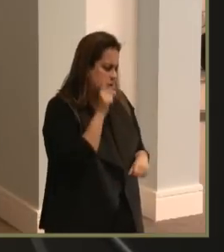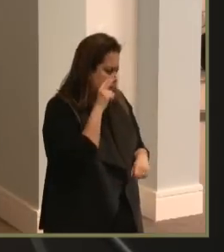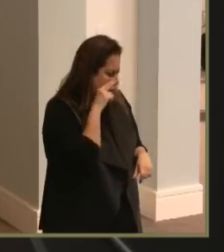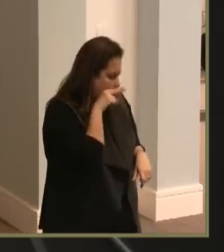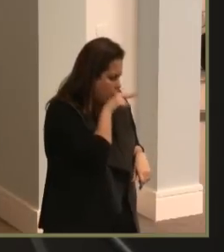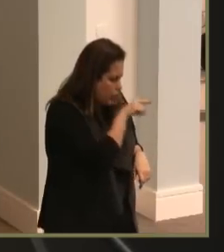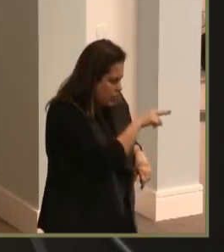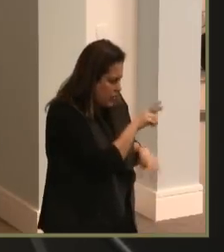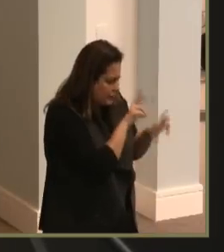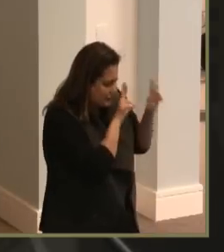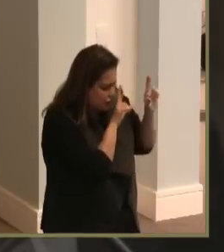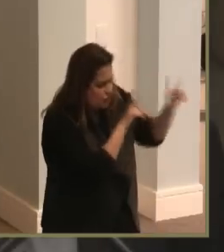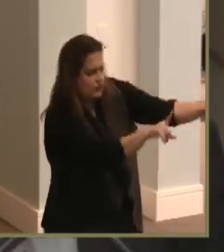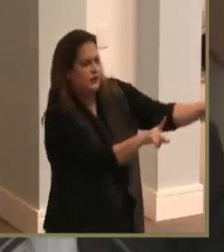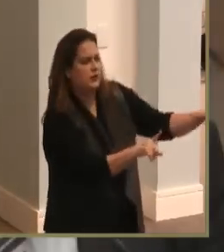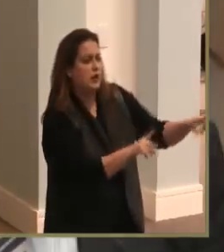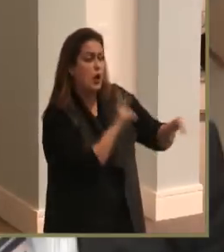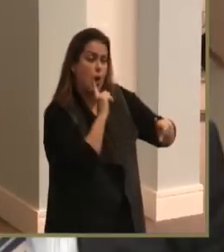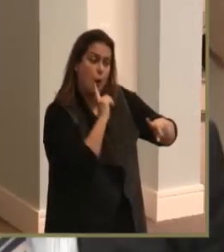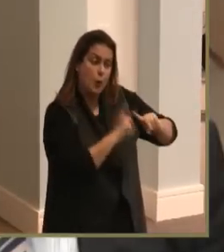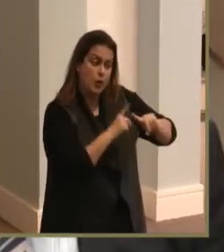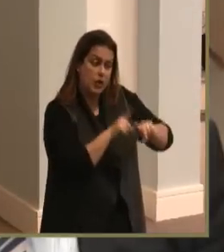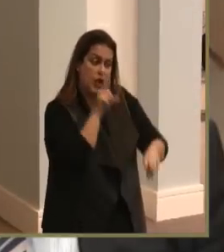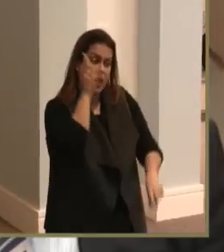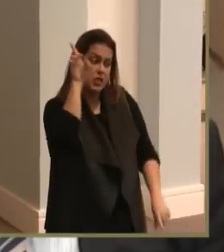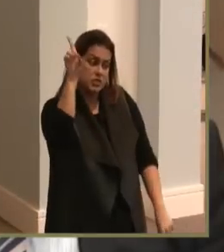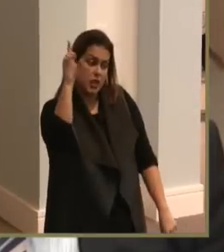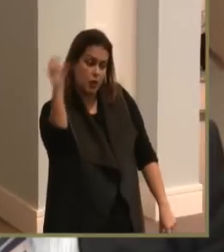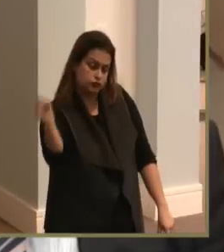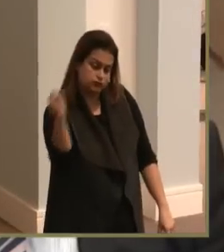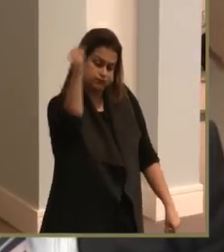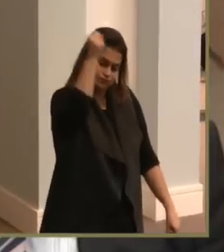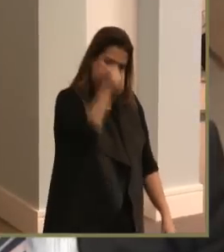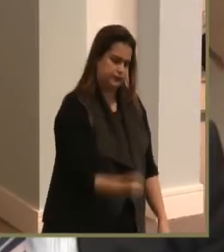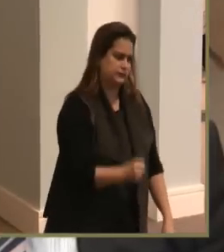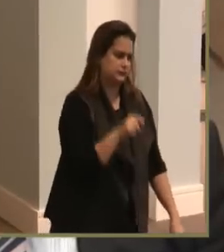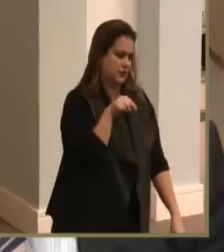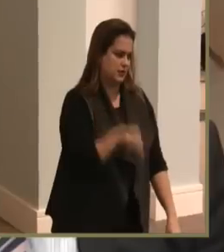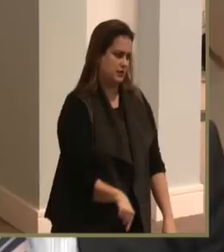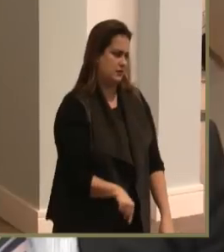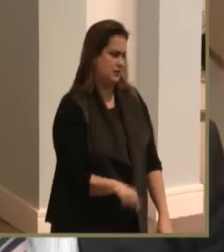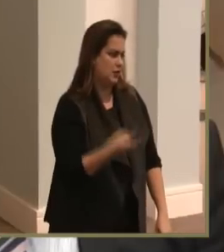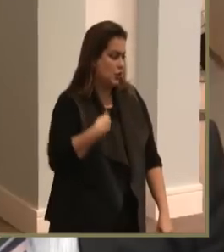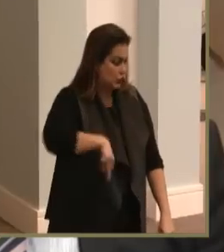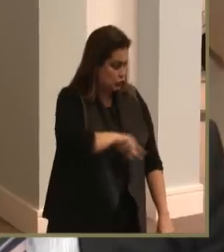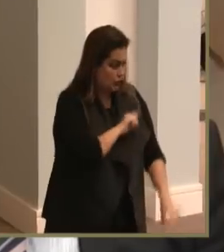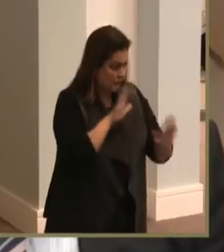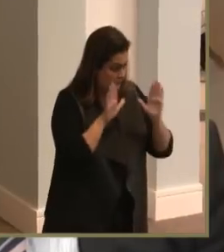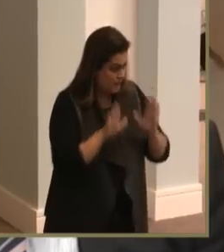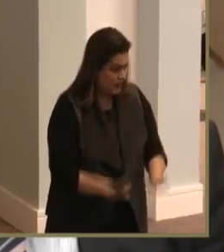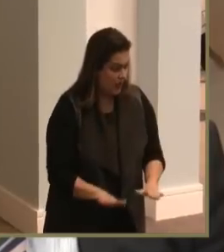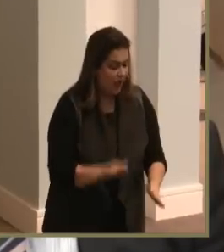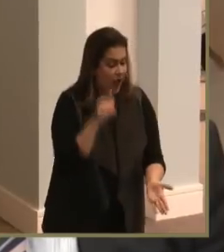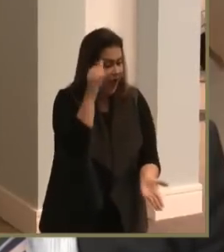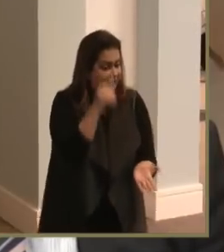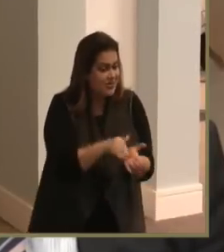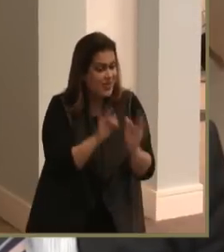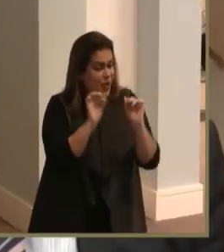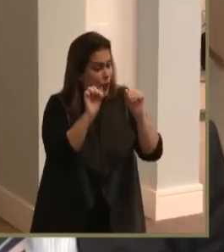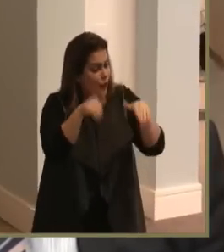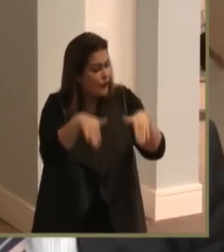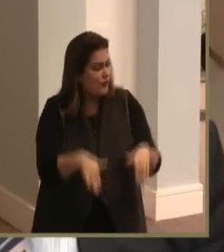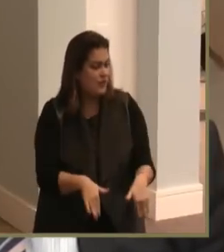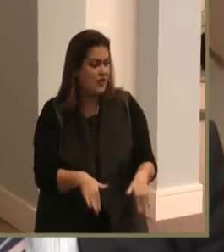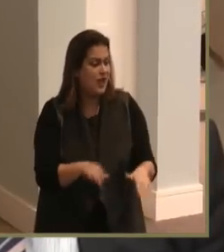diferenciado, porque Deus nos colocou aqui, e por isso nós ficaremos aqui até o tempo que o Senhor permitir que